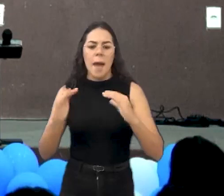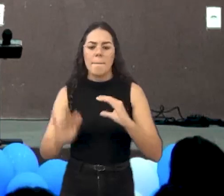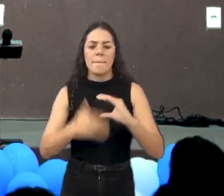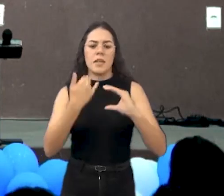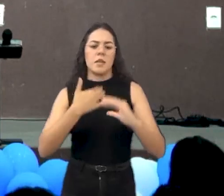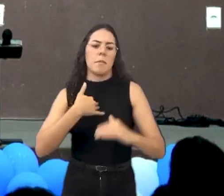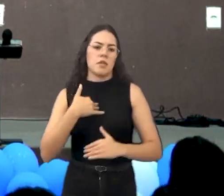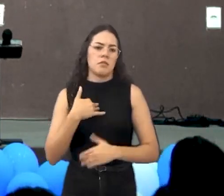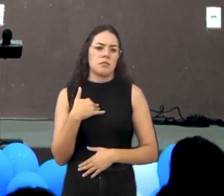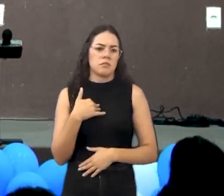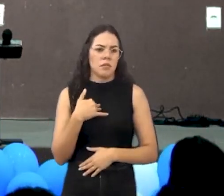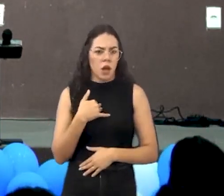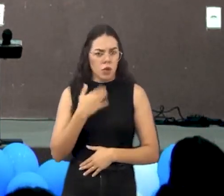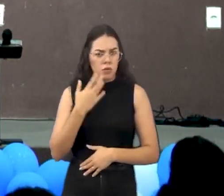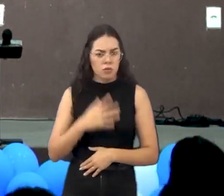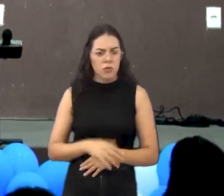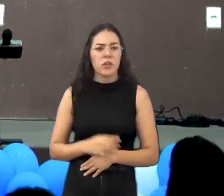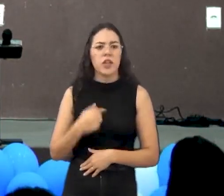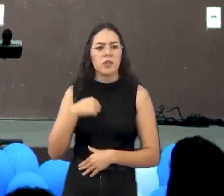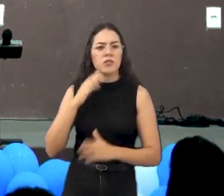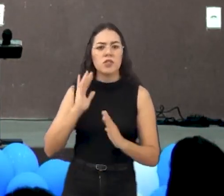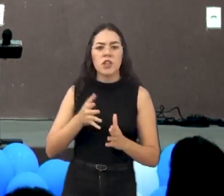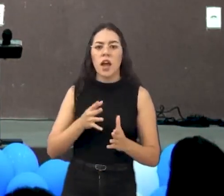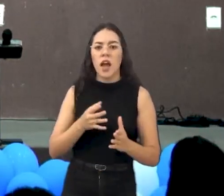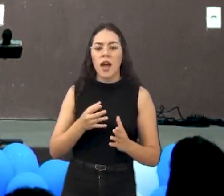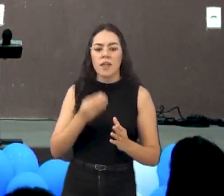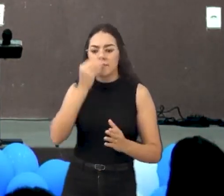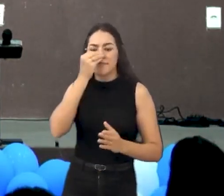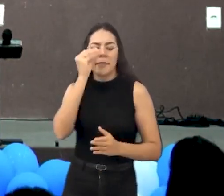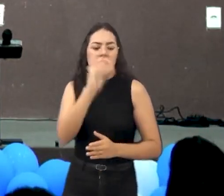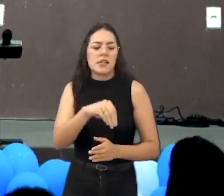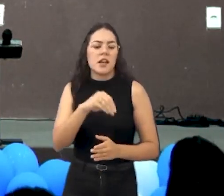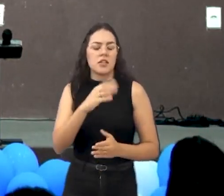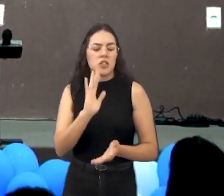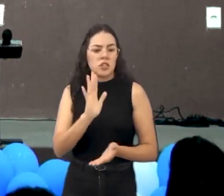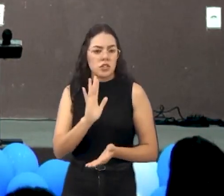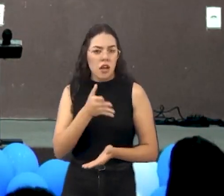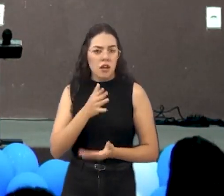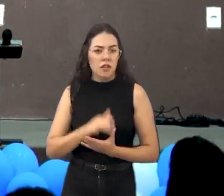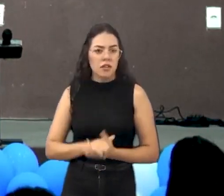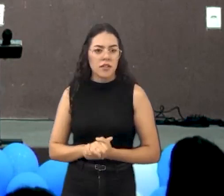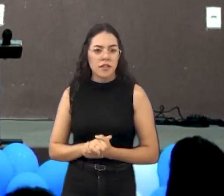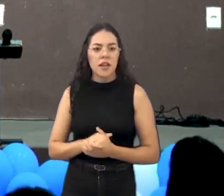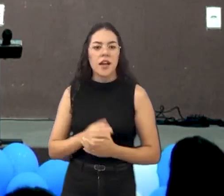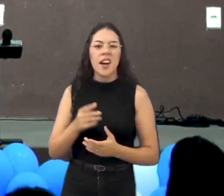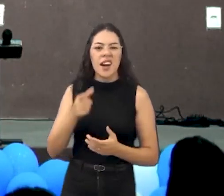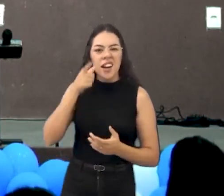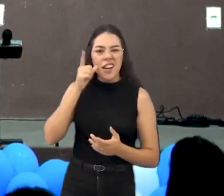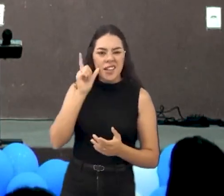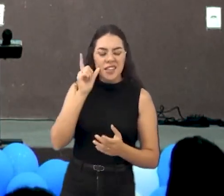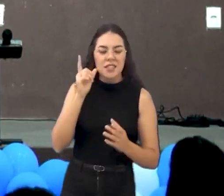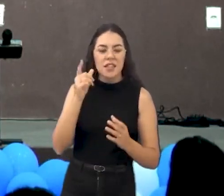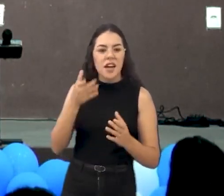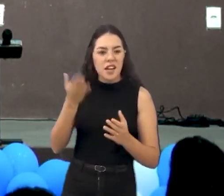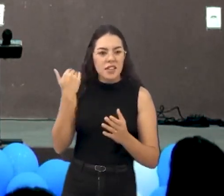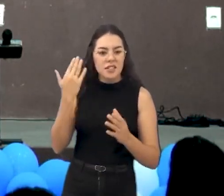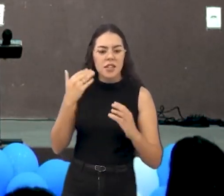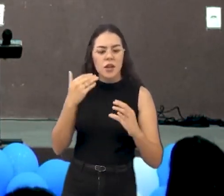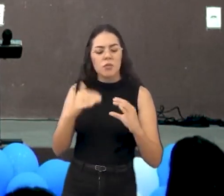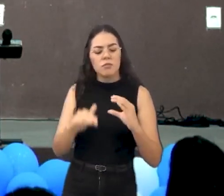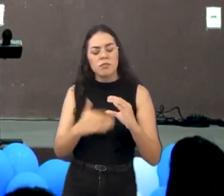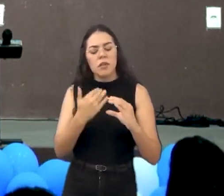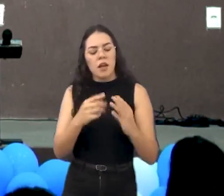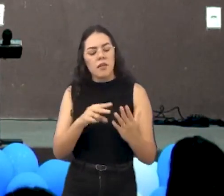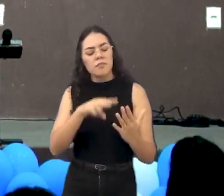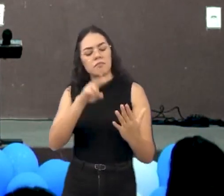mim. Gente, eu já estou ignorando na cara de pau. As primeiras vezes eu olhava e tentava responder, mas eu vi que é tanto... Eu